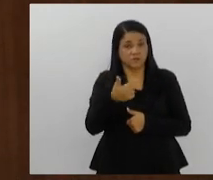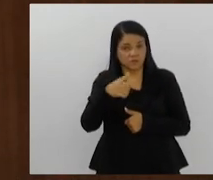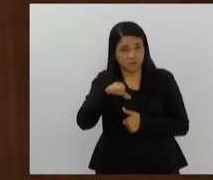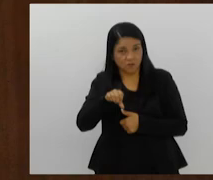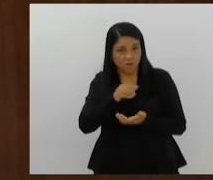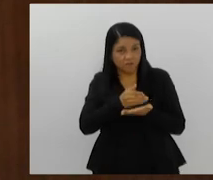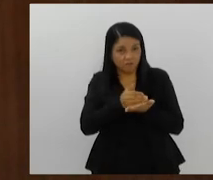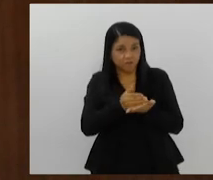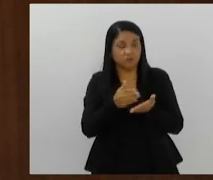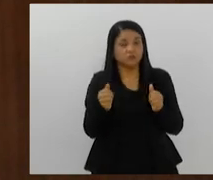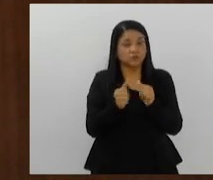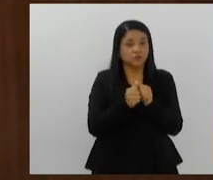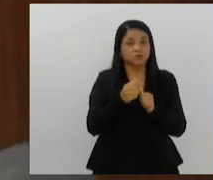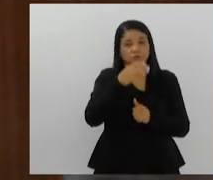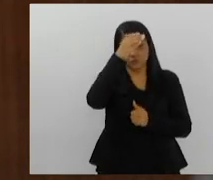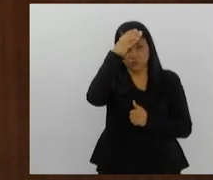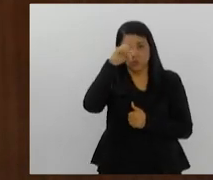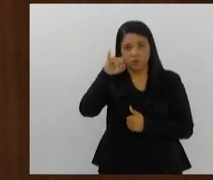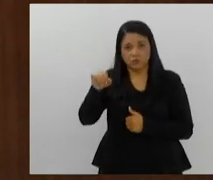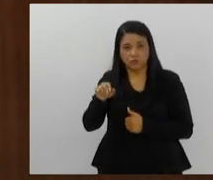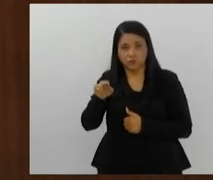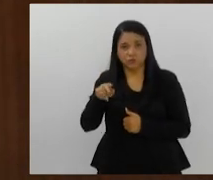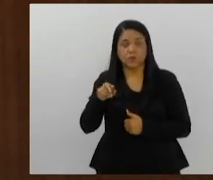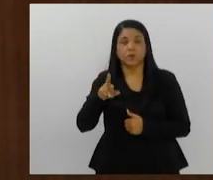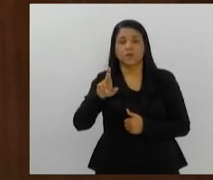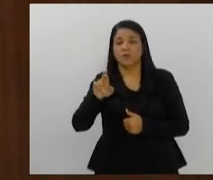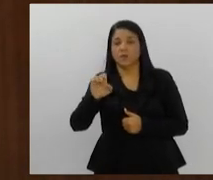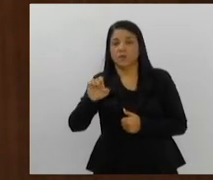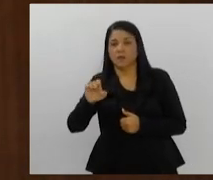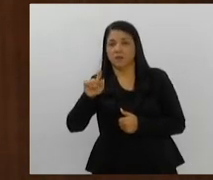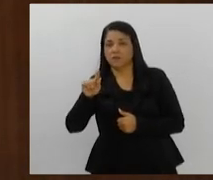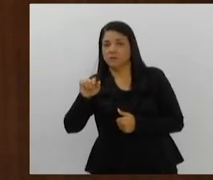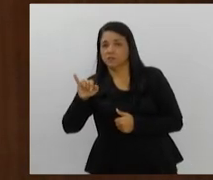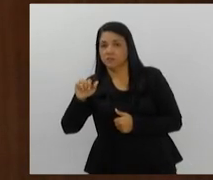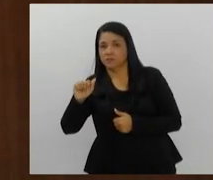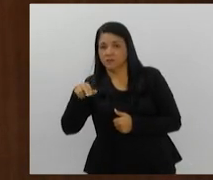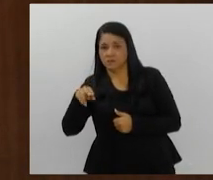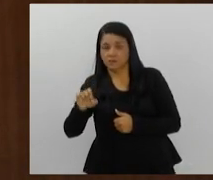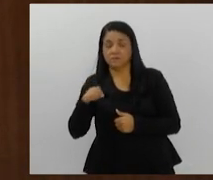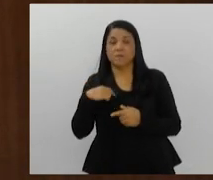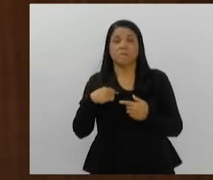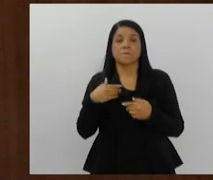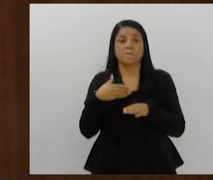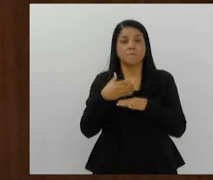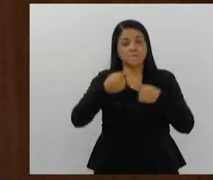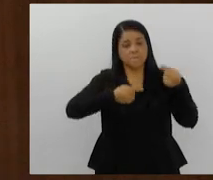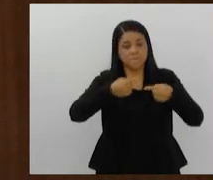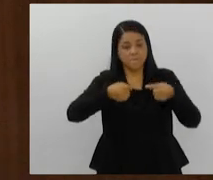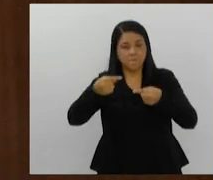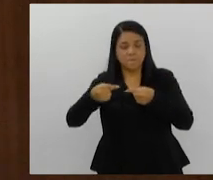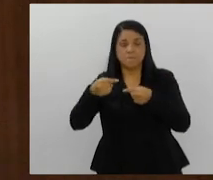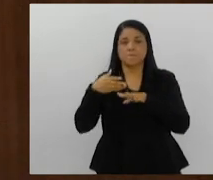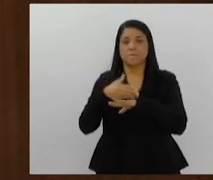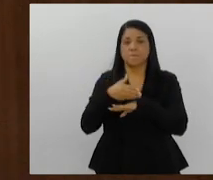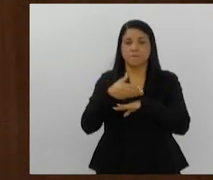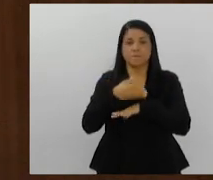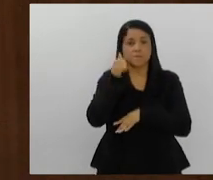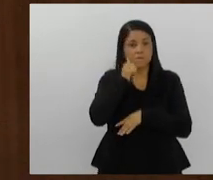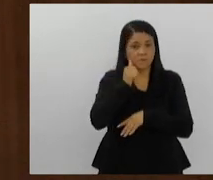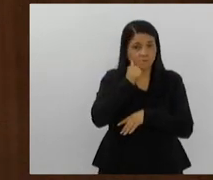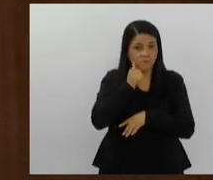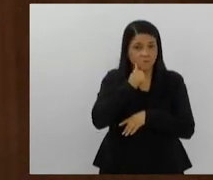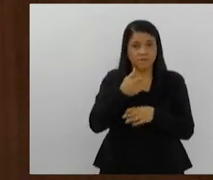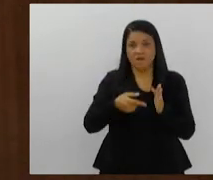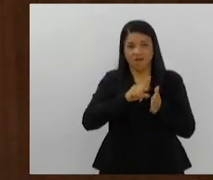com Tia Ju, com Rejane, o debate da participação, Dani, de nós, mulheres, nessa casa, como não havia.